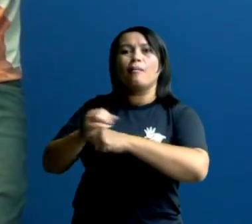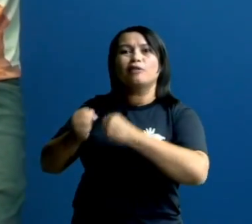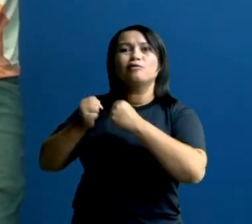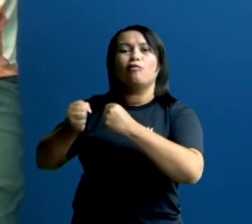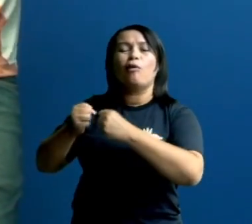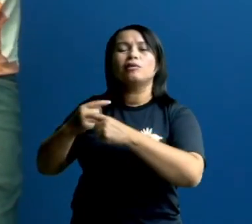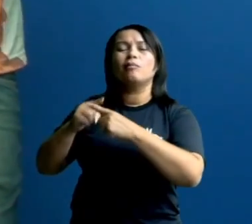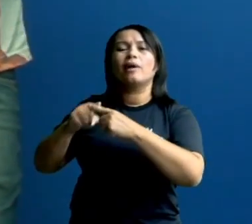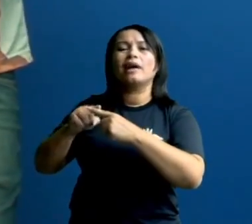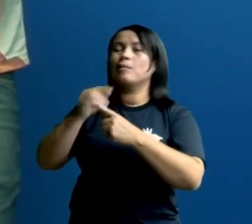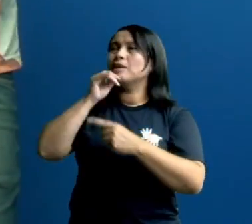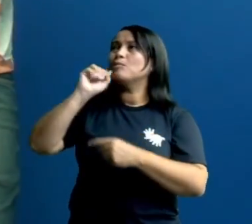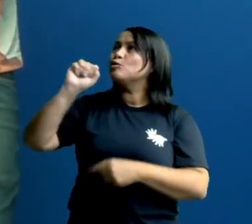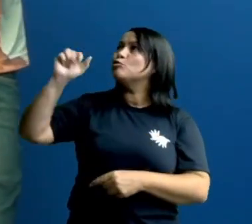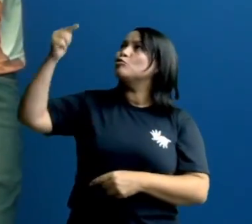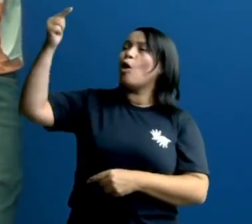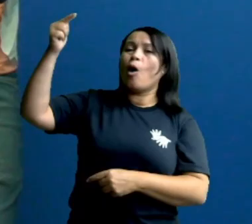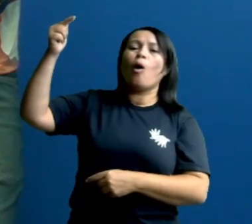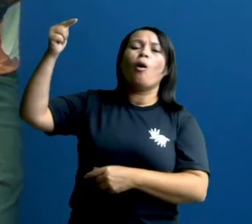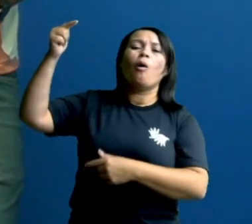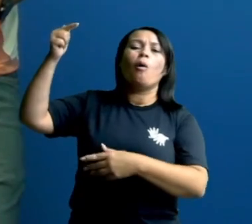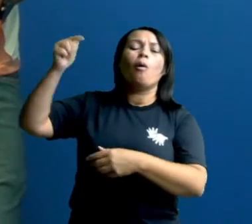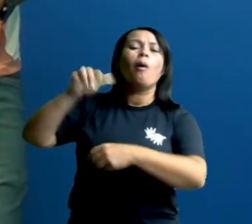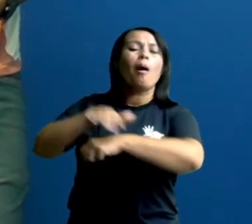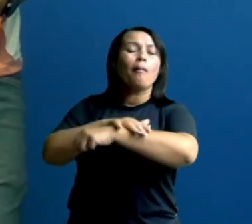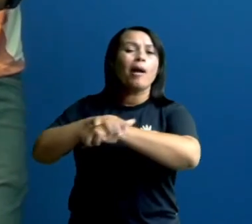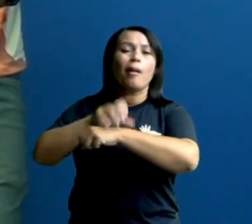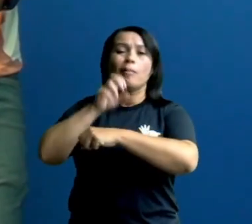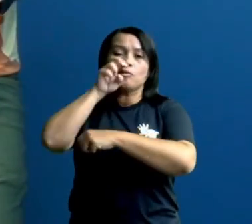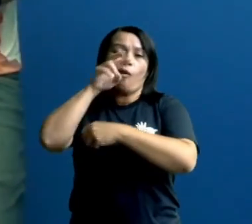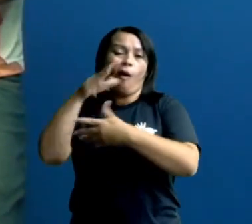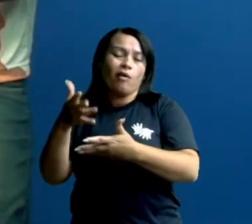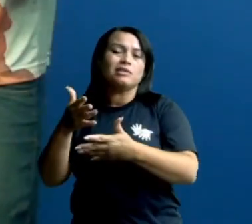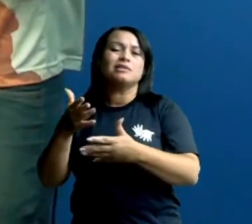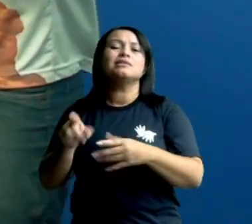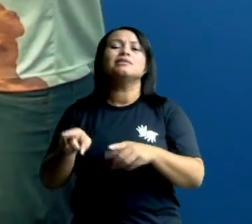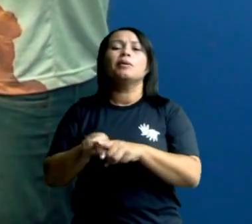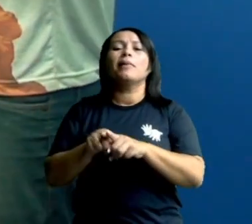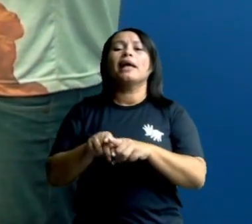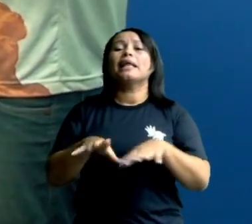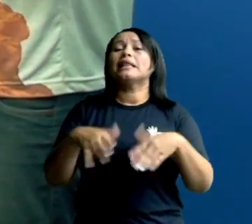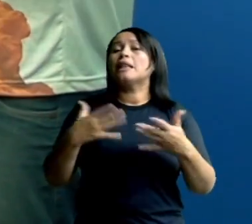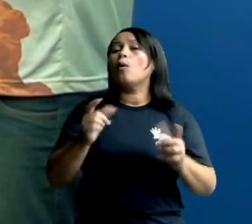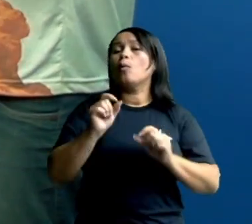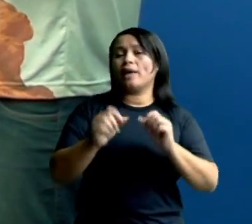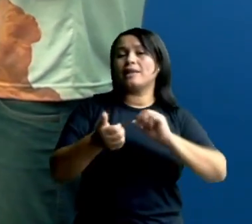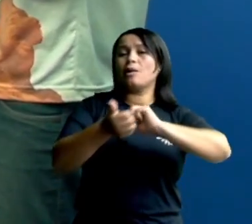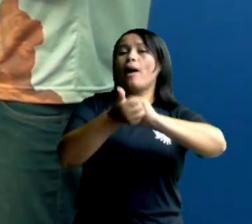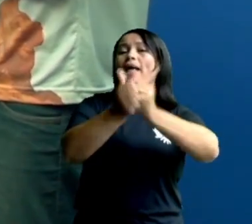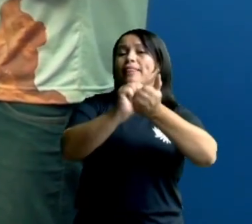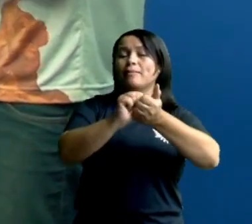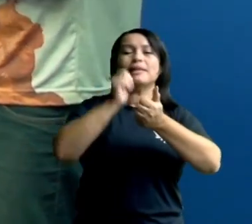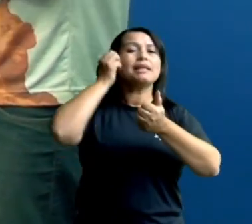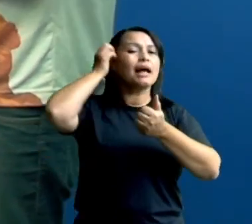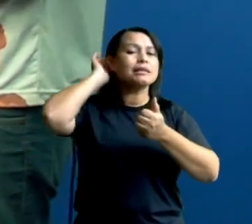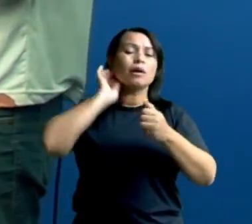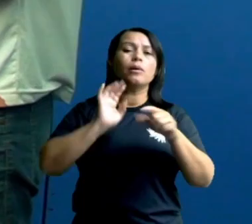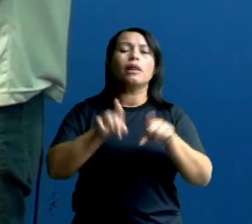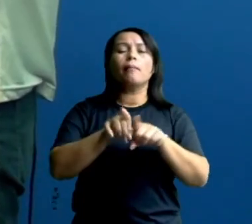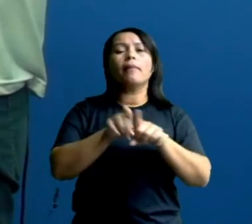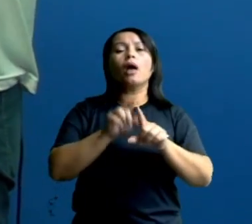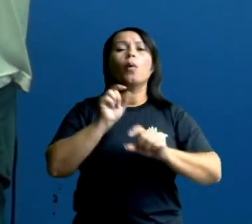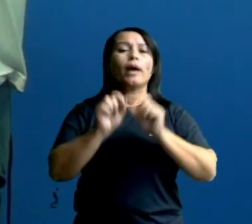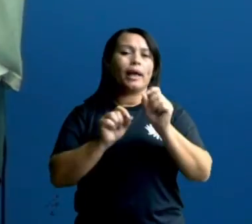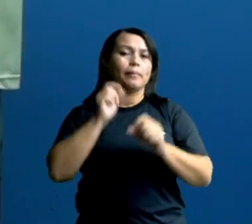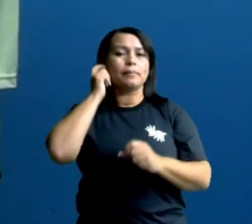quando são submetidos, são expostos aos raios solares. Então, a adaptação fez com